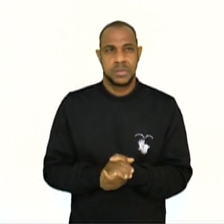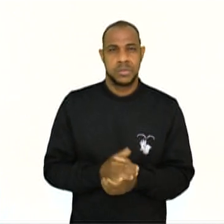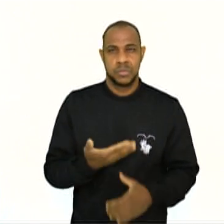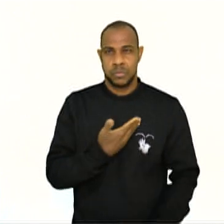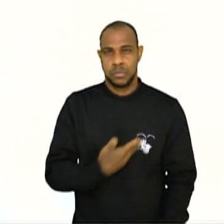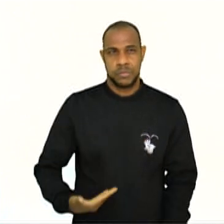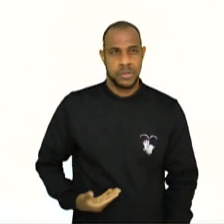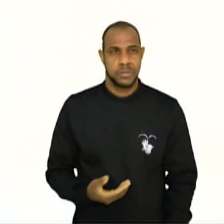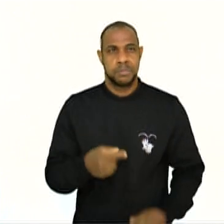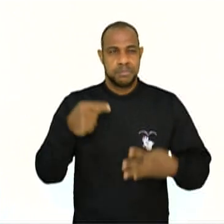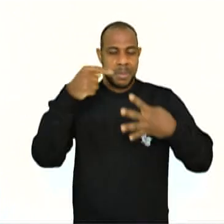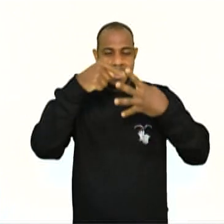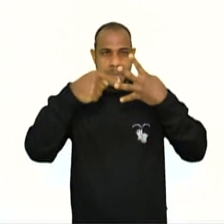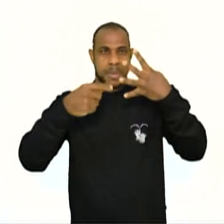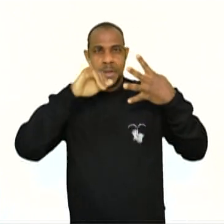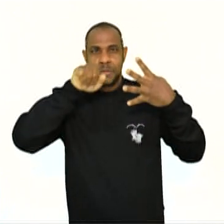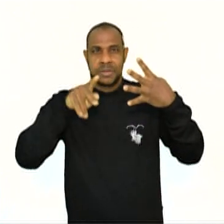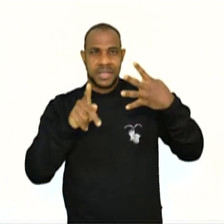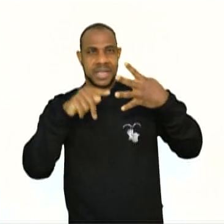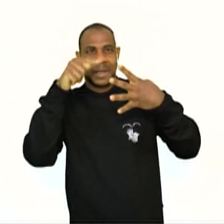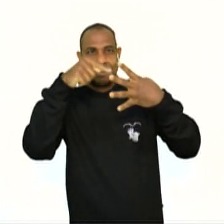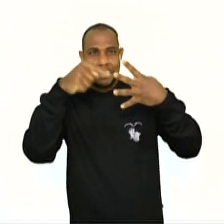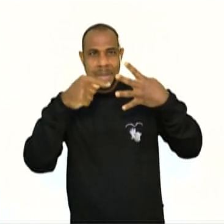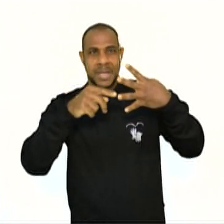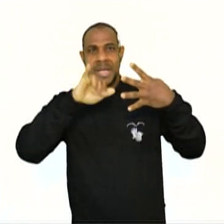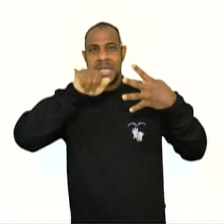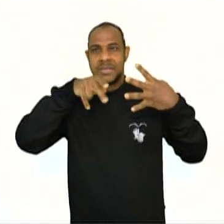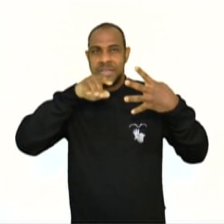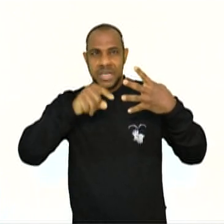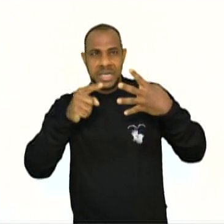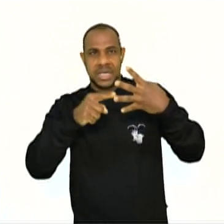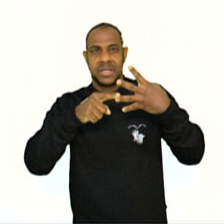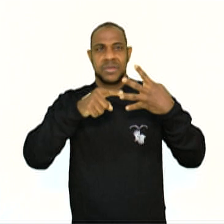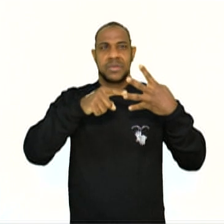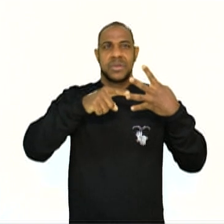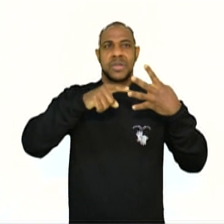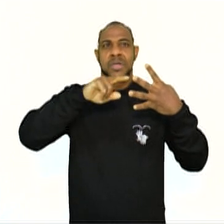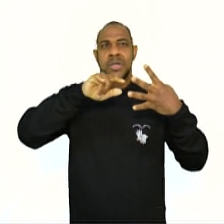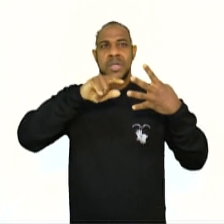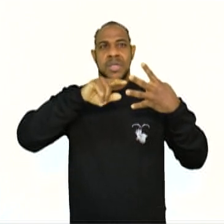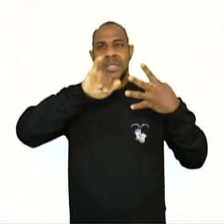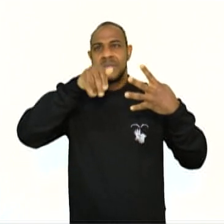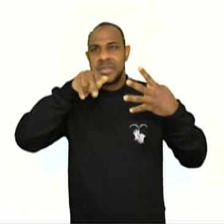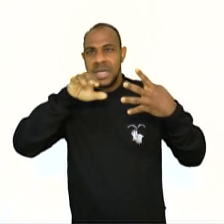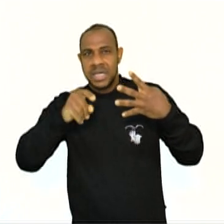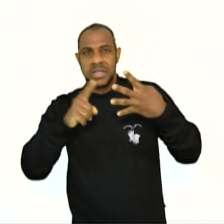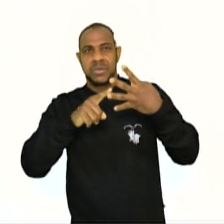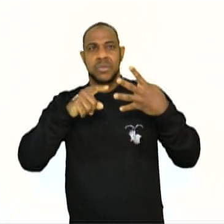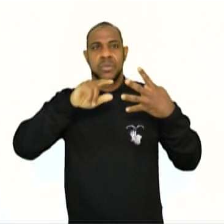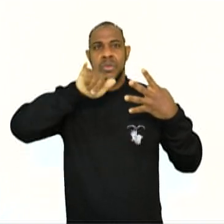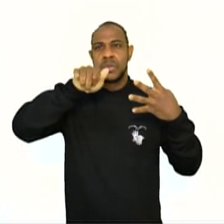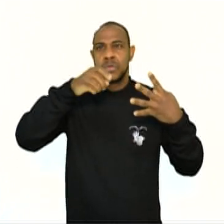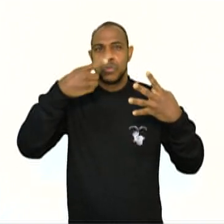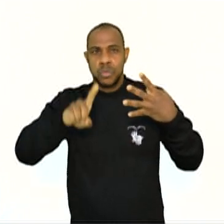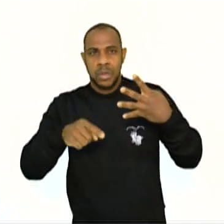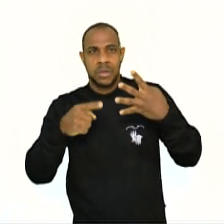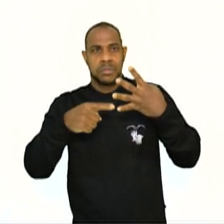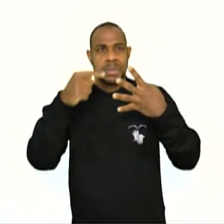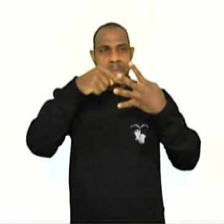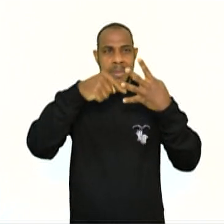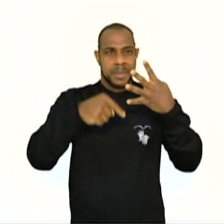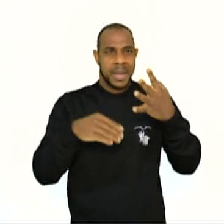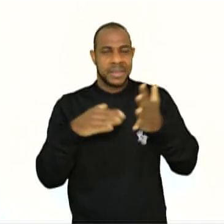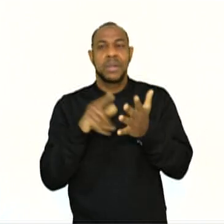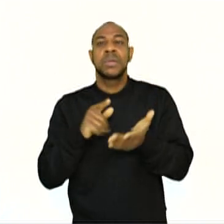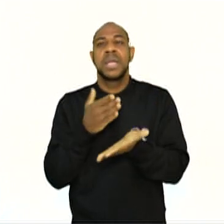cultura e sociedade do período populista, aí governo Jânio, governo João Goulart, até o golpe civil-militar de 64. Então,